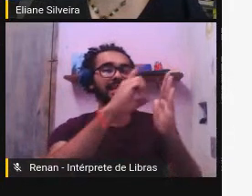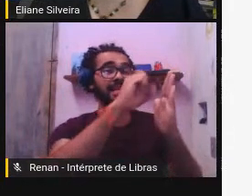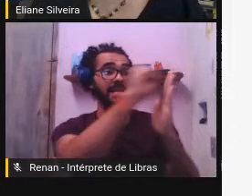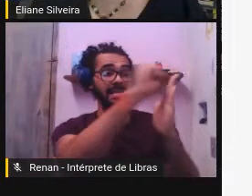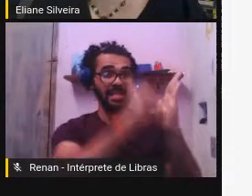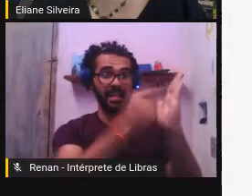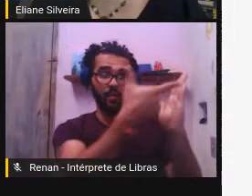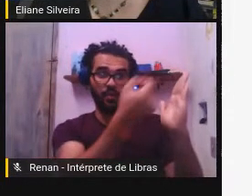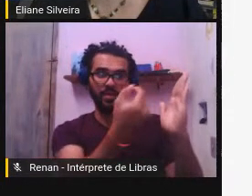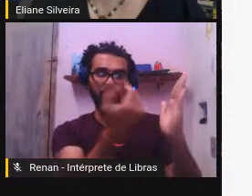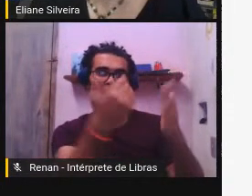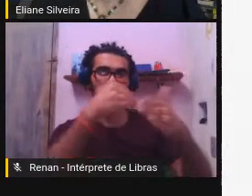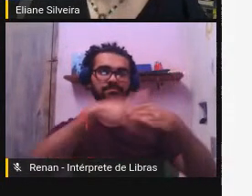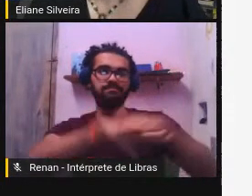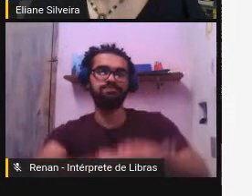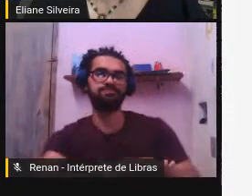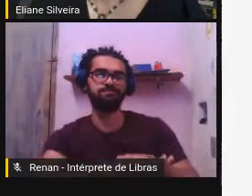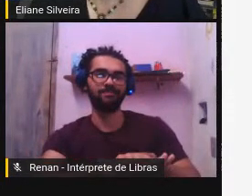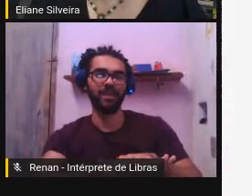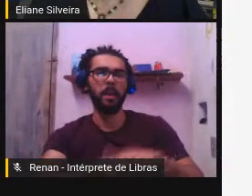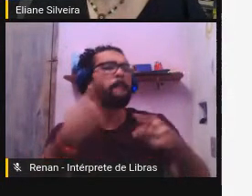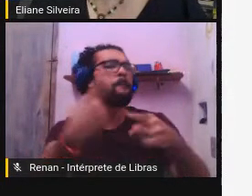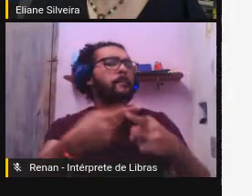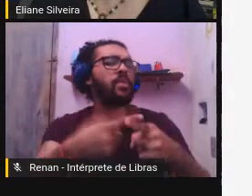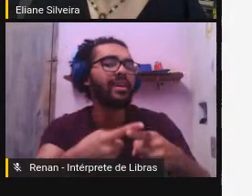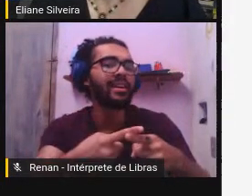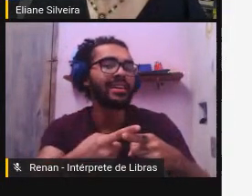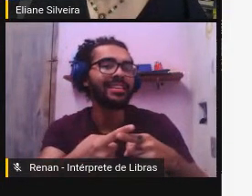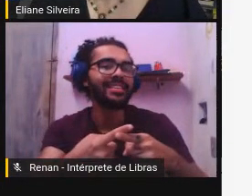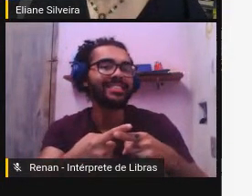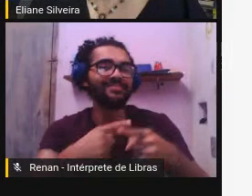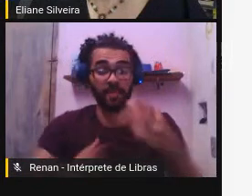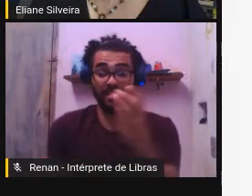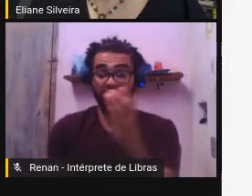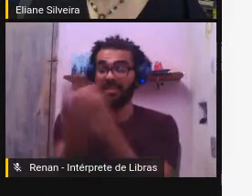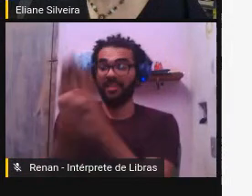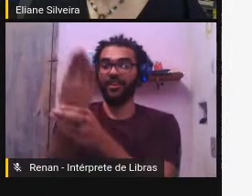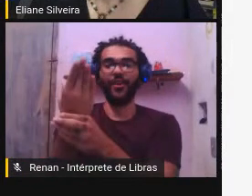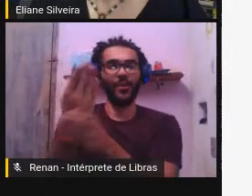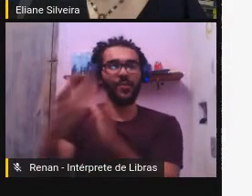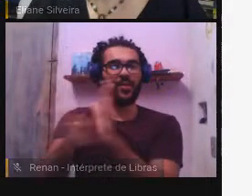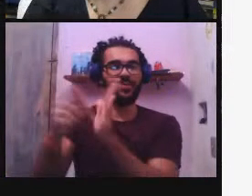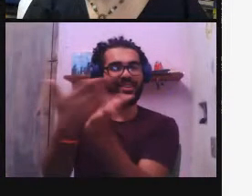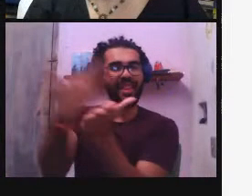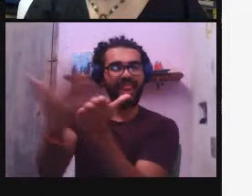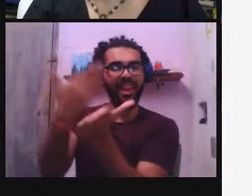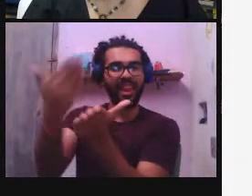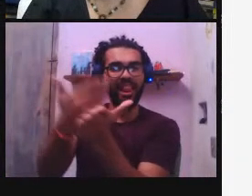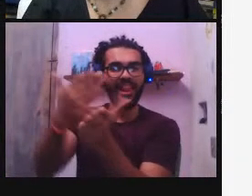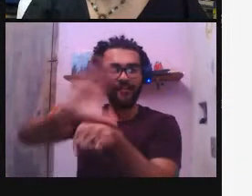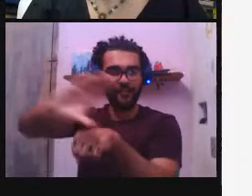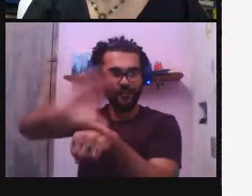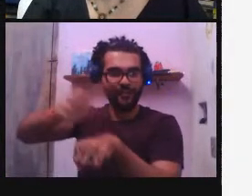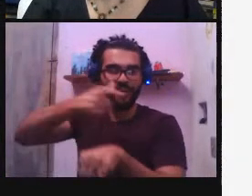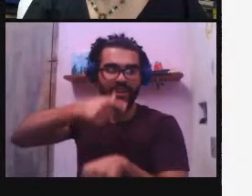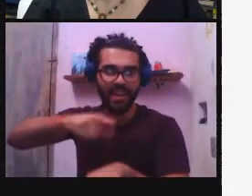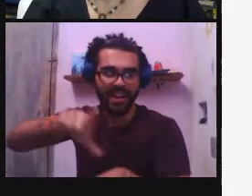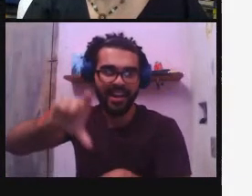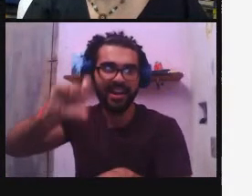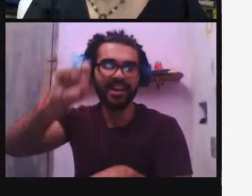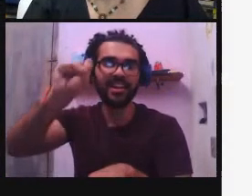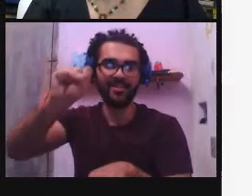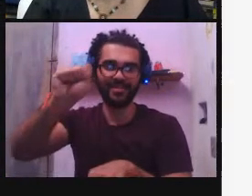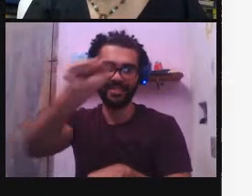curso de linguística geral. Então, vejam, o Souvenir se refere a um